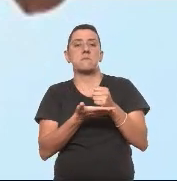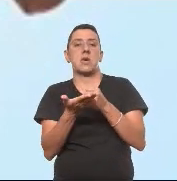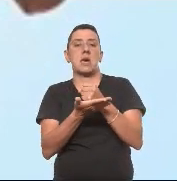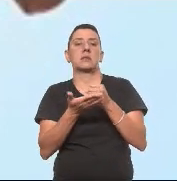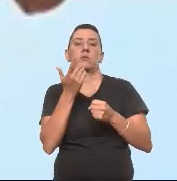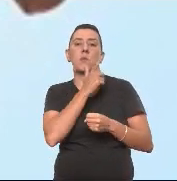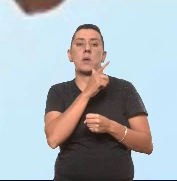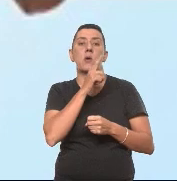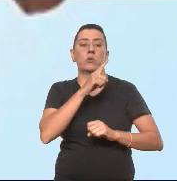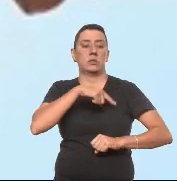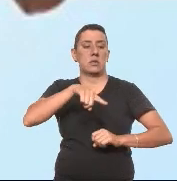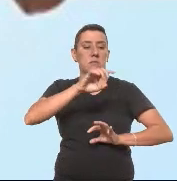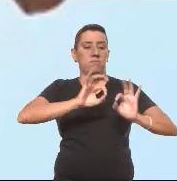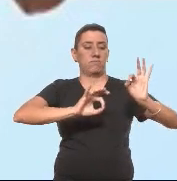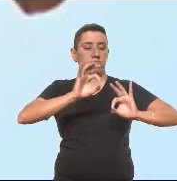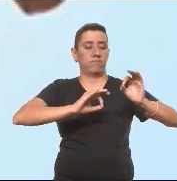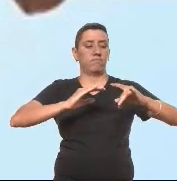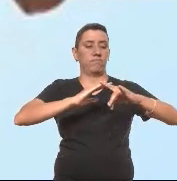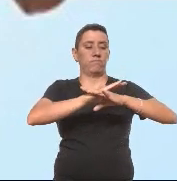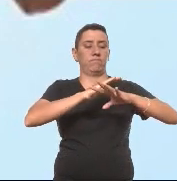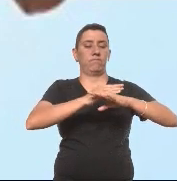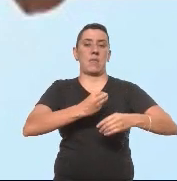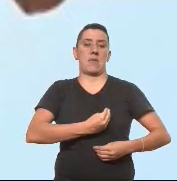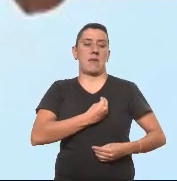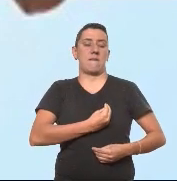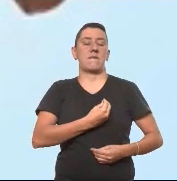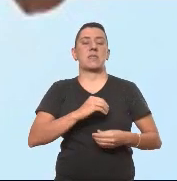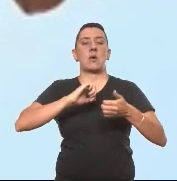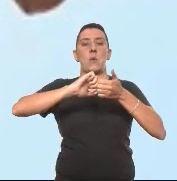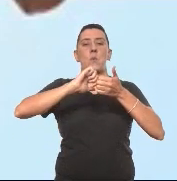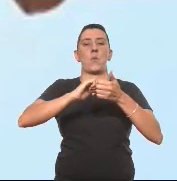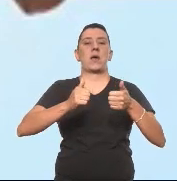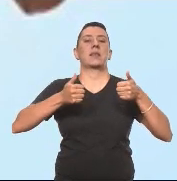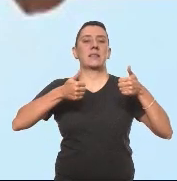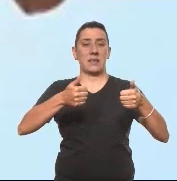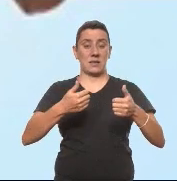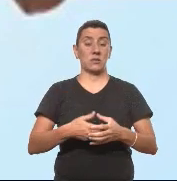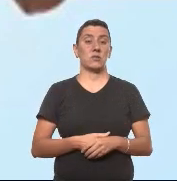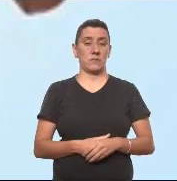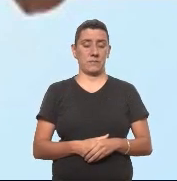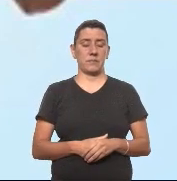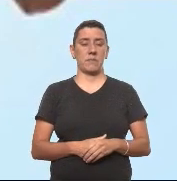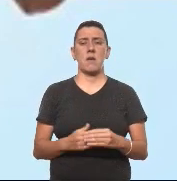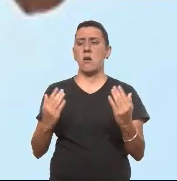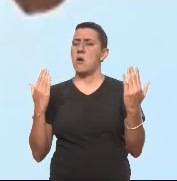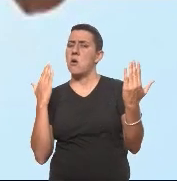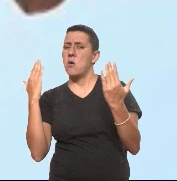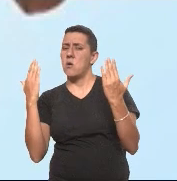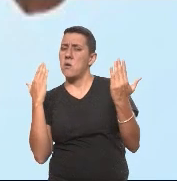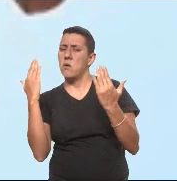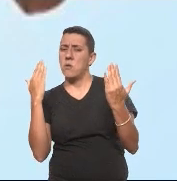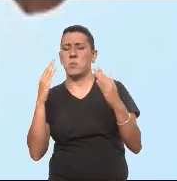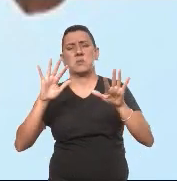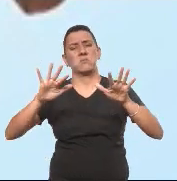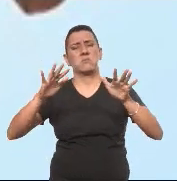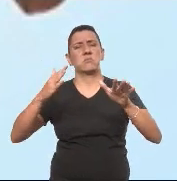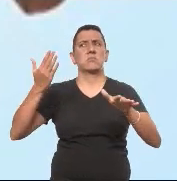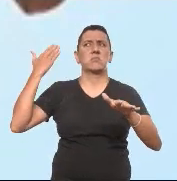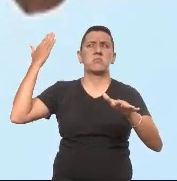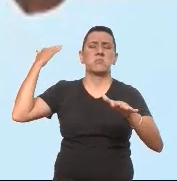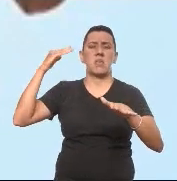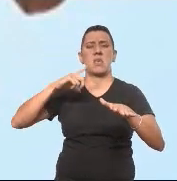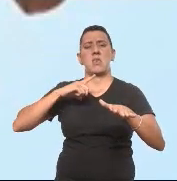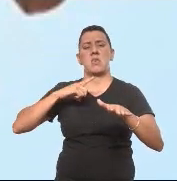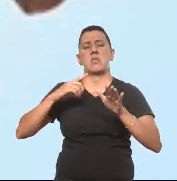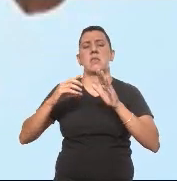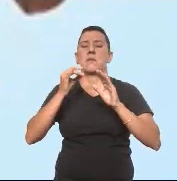e poderem se organizar né olhando fazendo um comparativo né a gente sabe que lá na trás tinha o